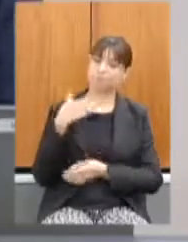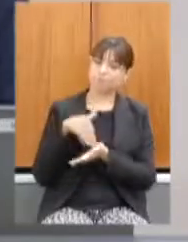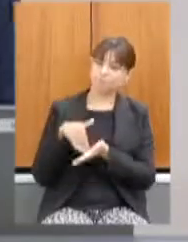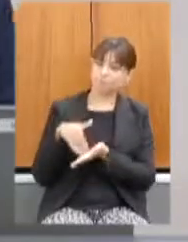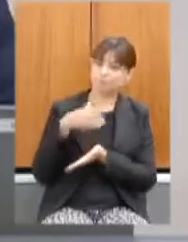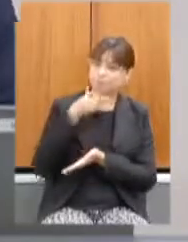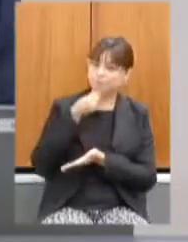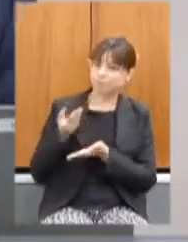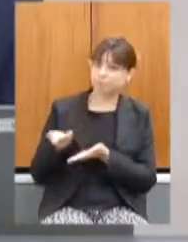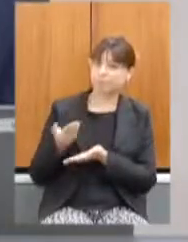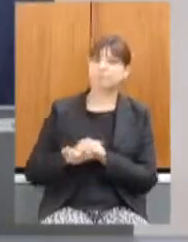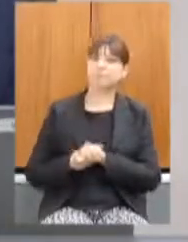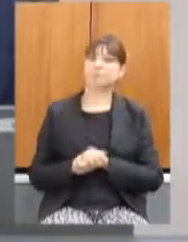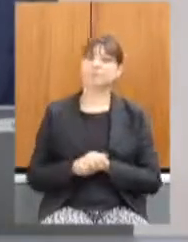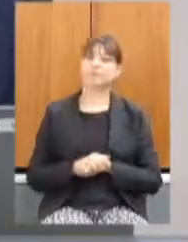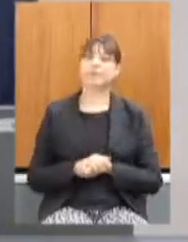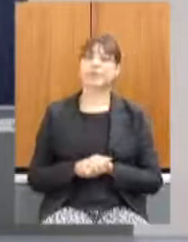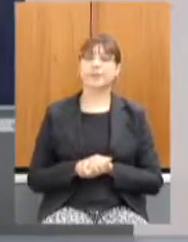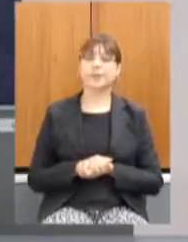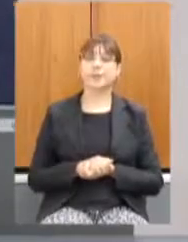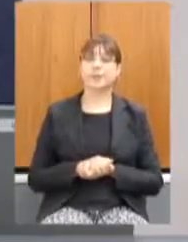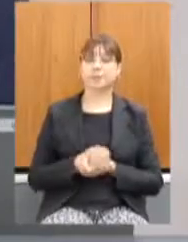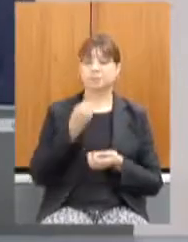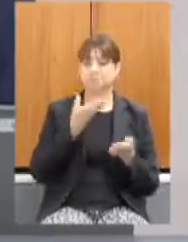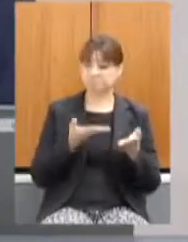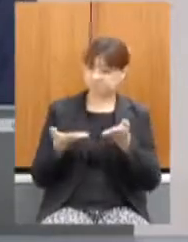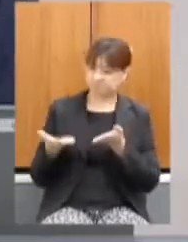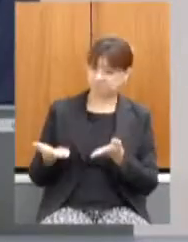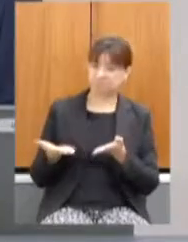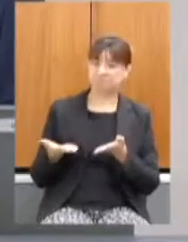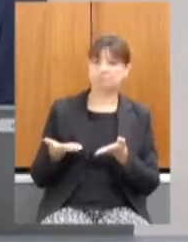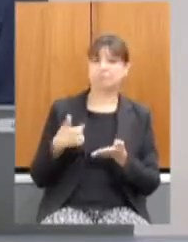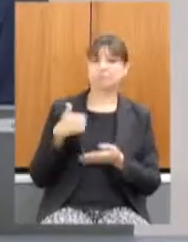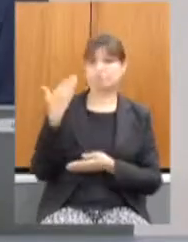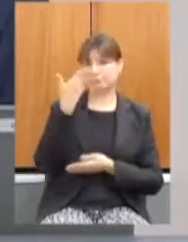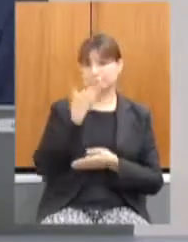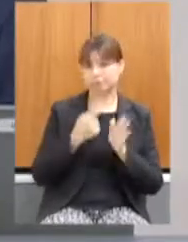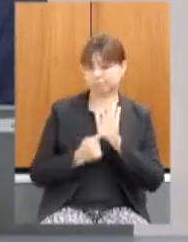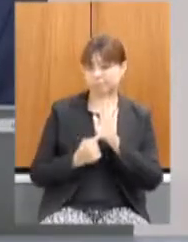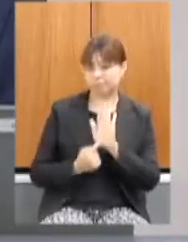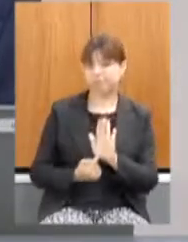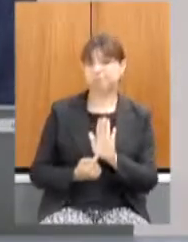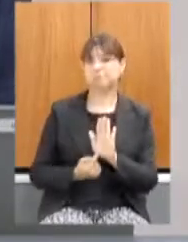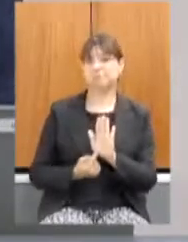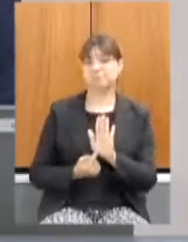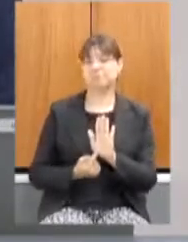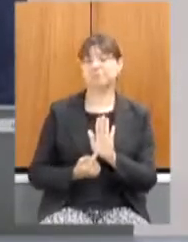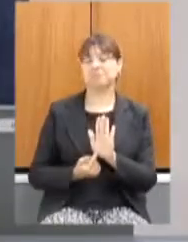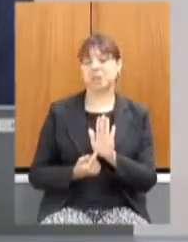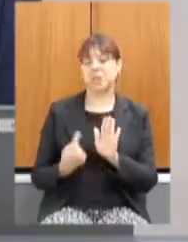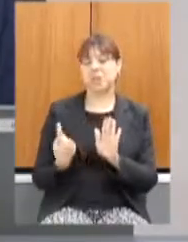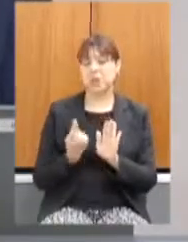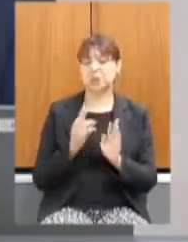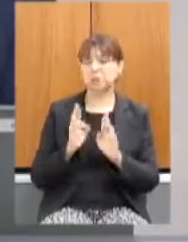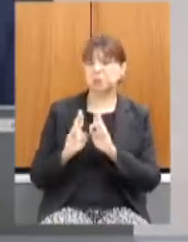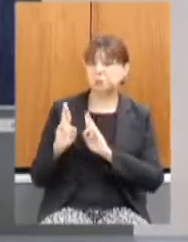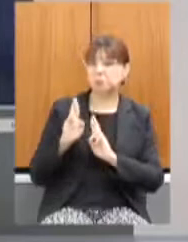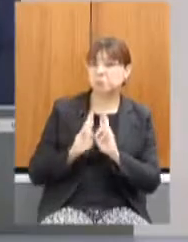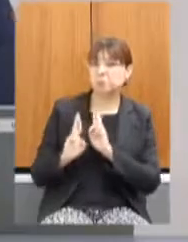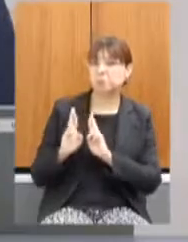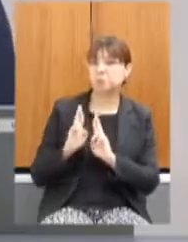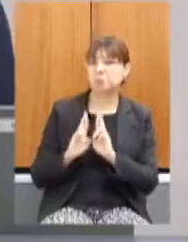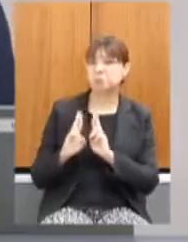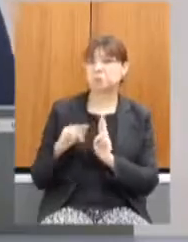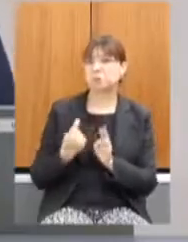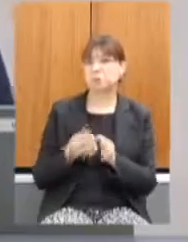eu quero aqui testemunhar o bom o excelente relacionamento que esta